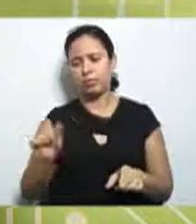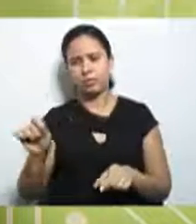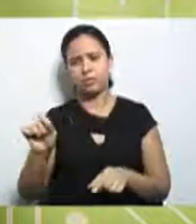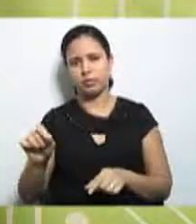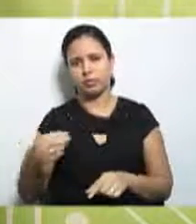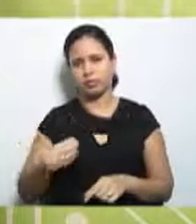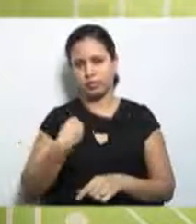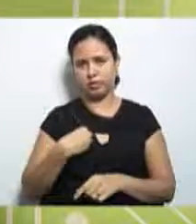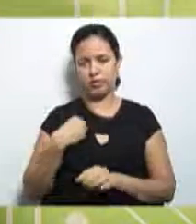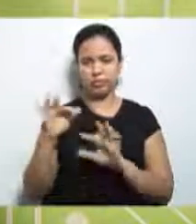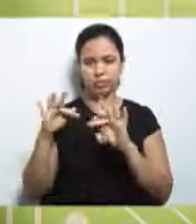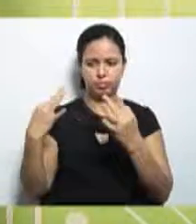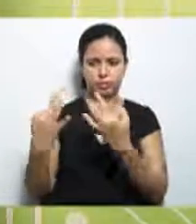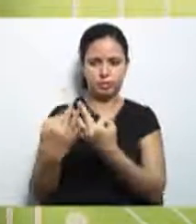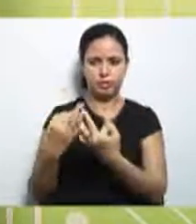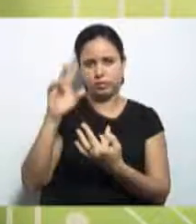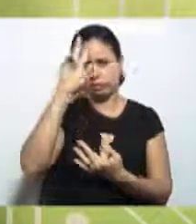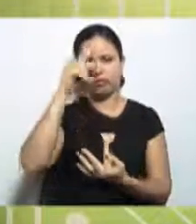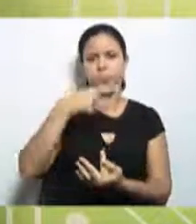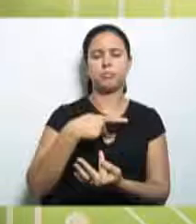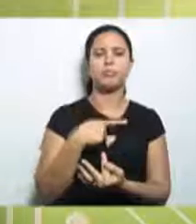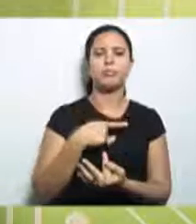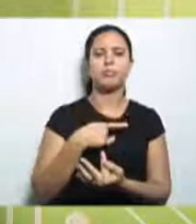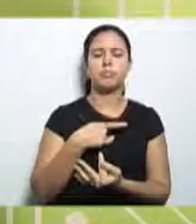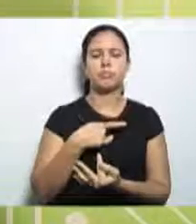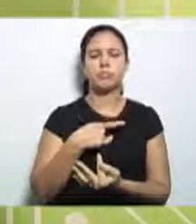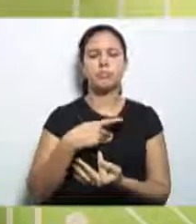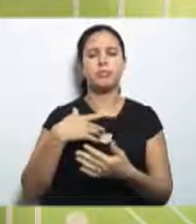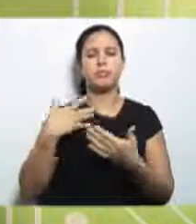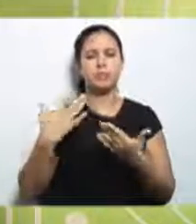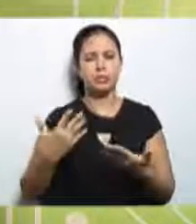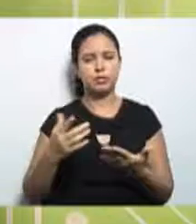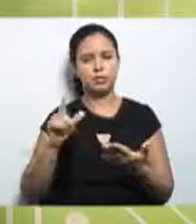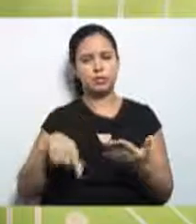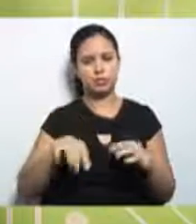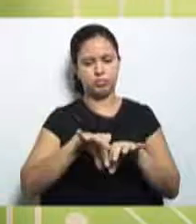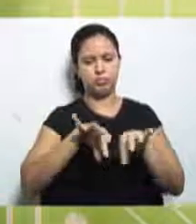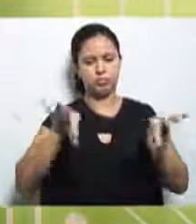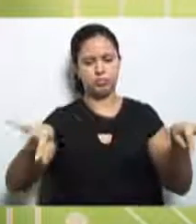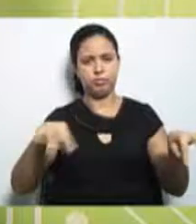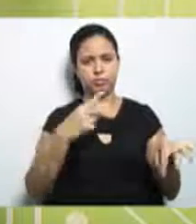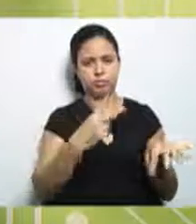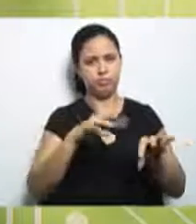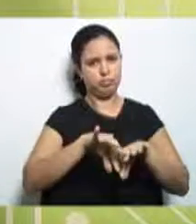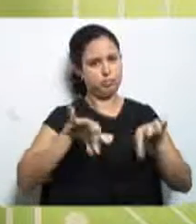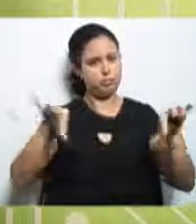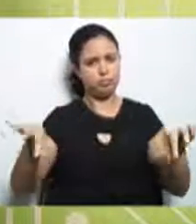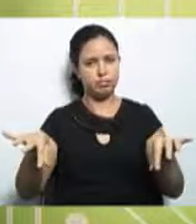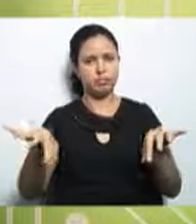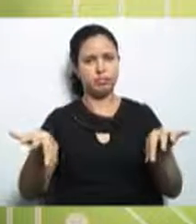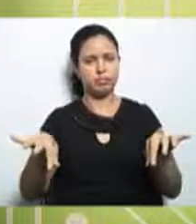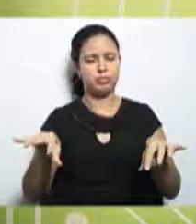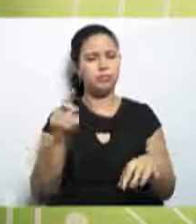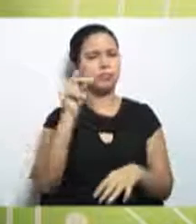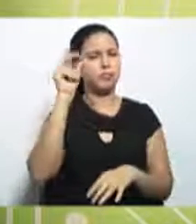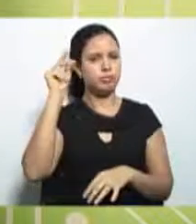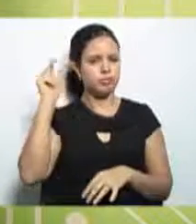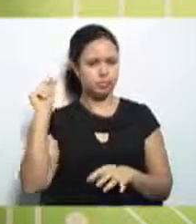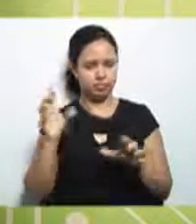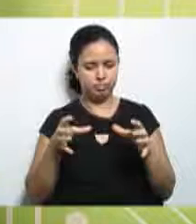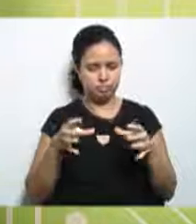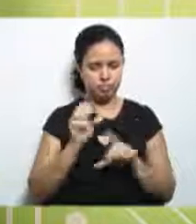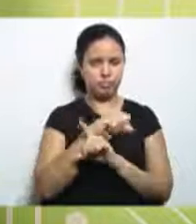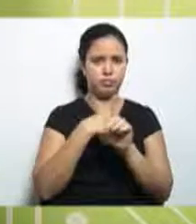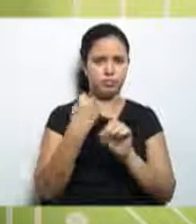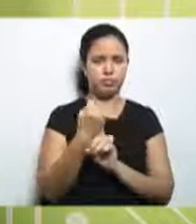da minha vida familiar e pessoal, né? Quase como se fossem duas esferas separadas. E aqui não, né? Não